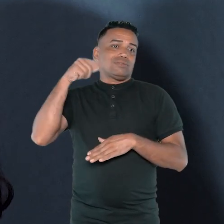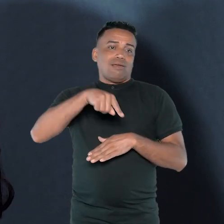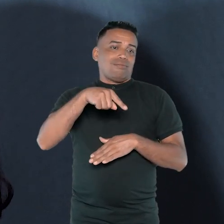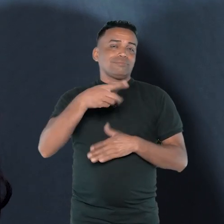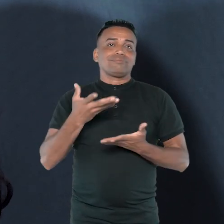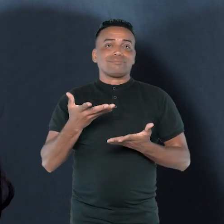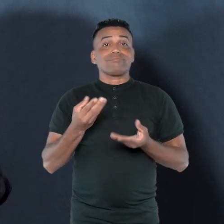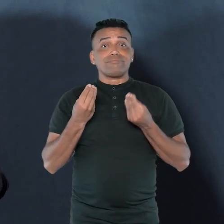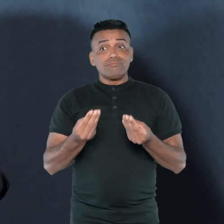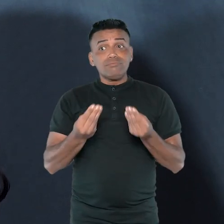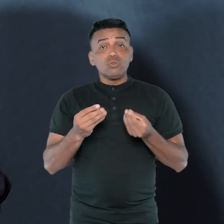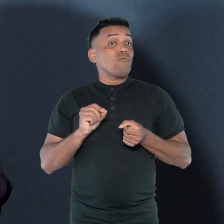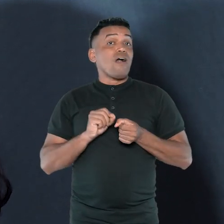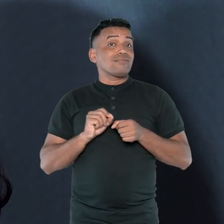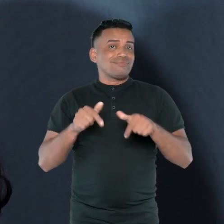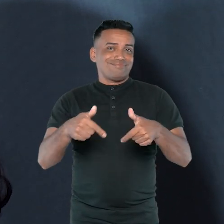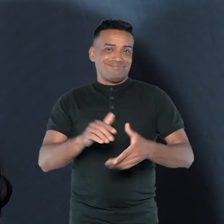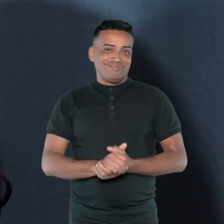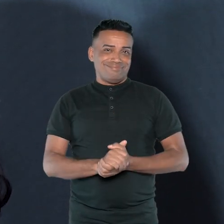performado, como que ele deveria ser feito.